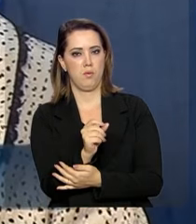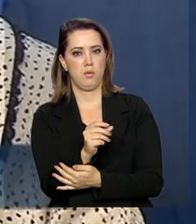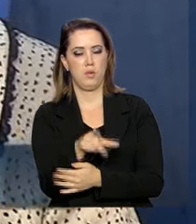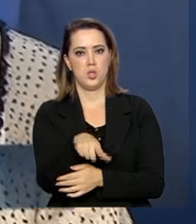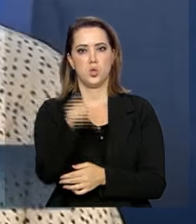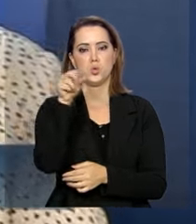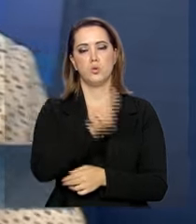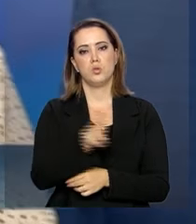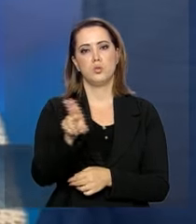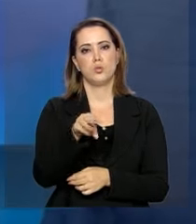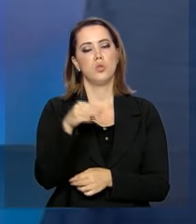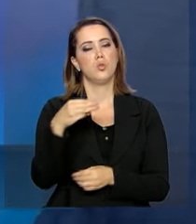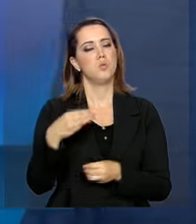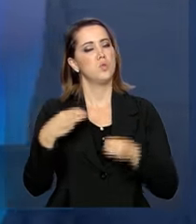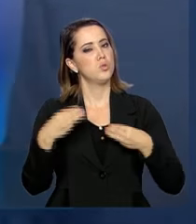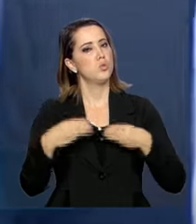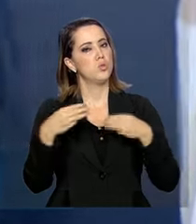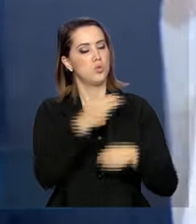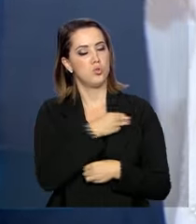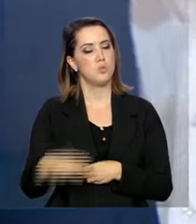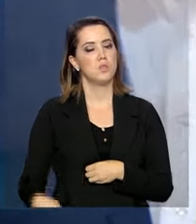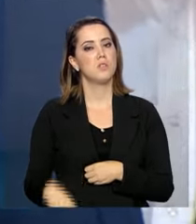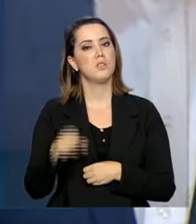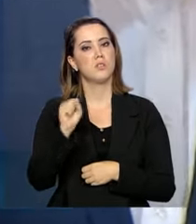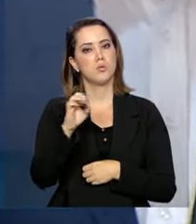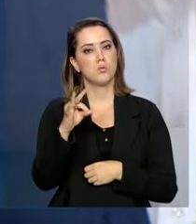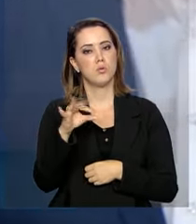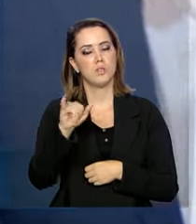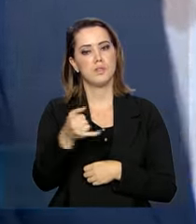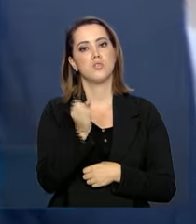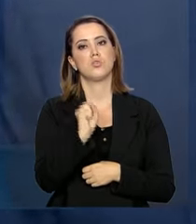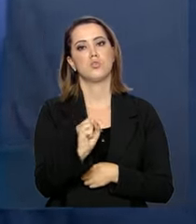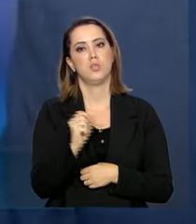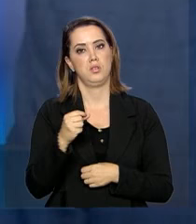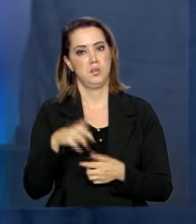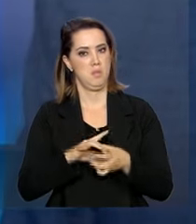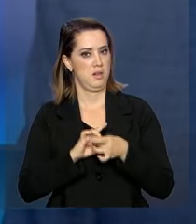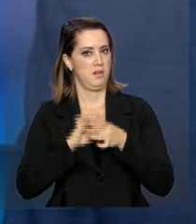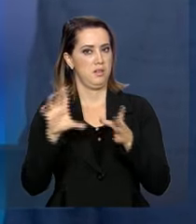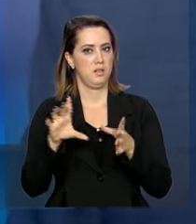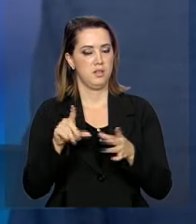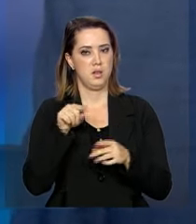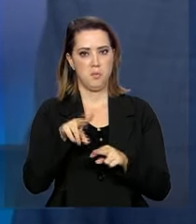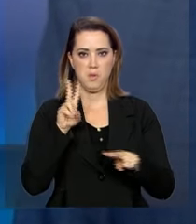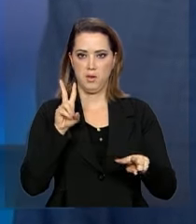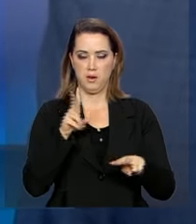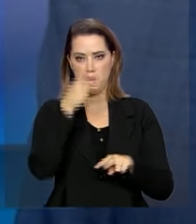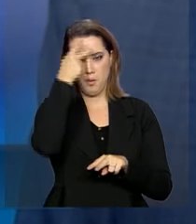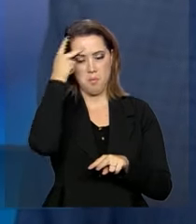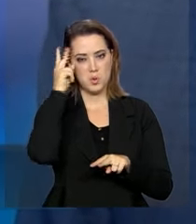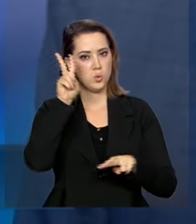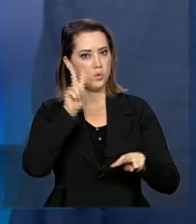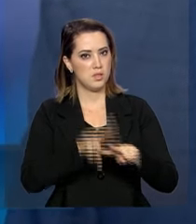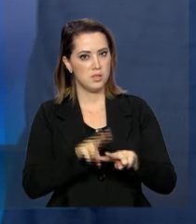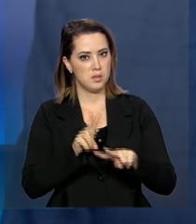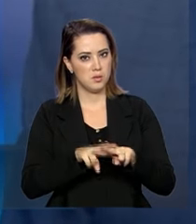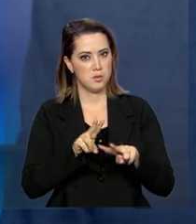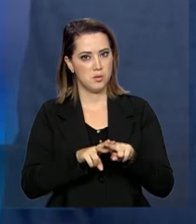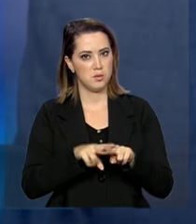STJ para conseguir a libertação de investigados que se encontravam presos